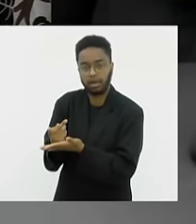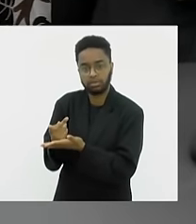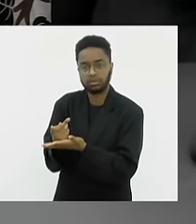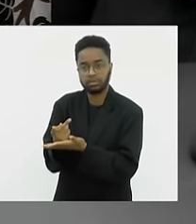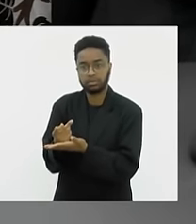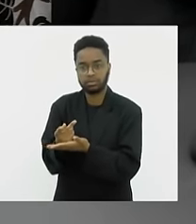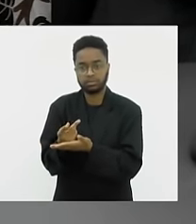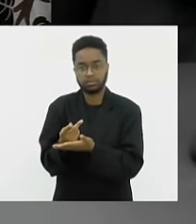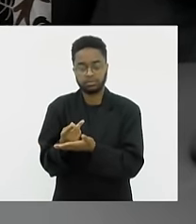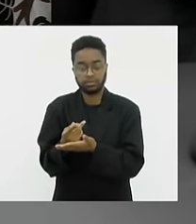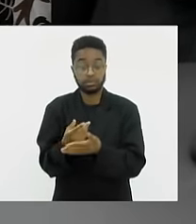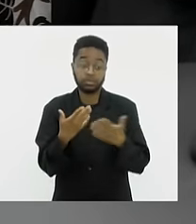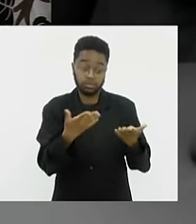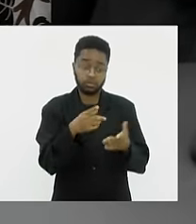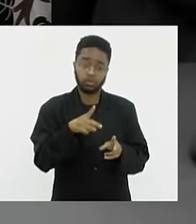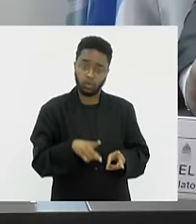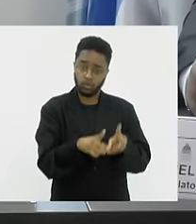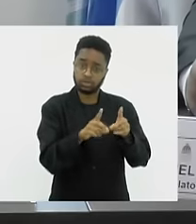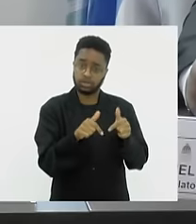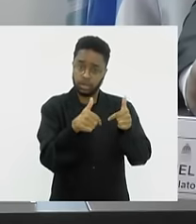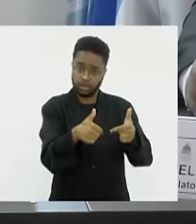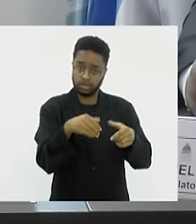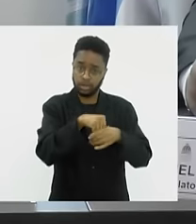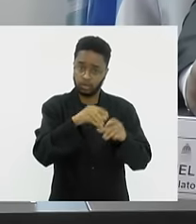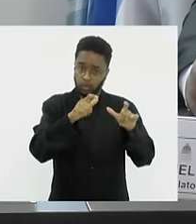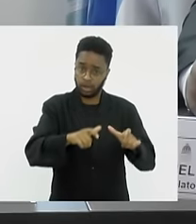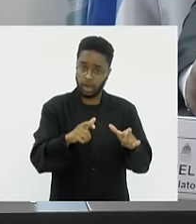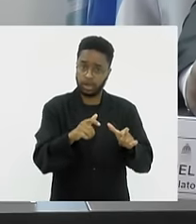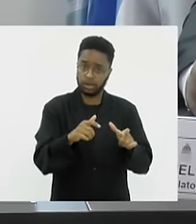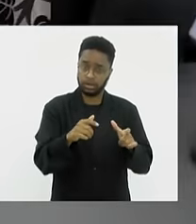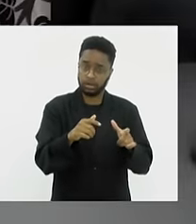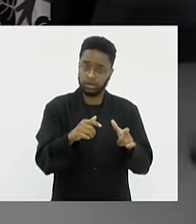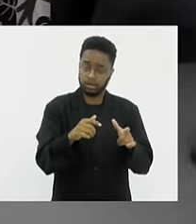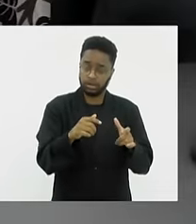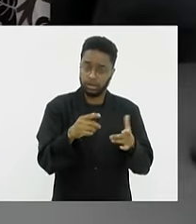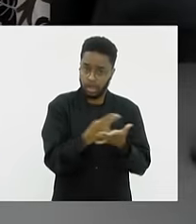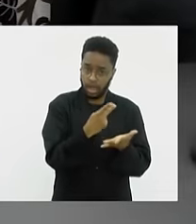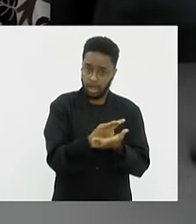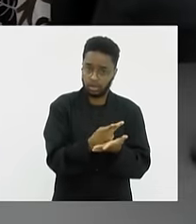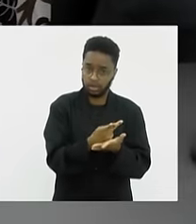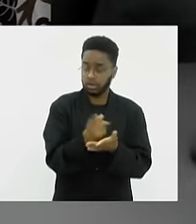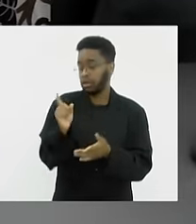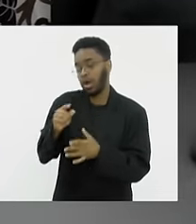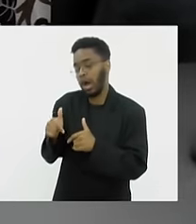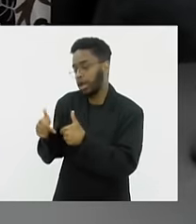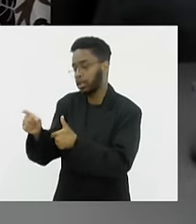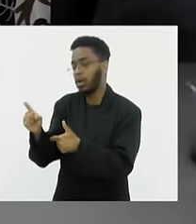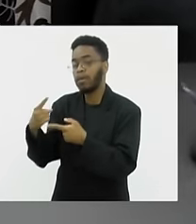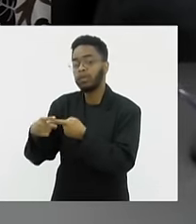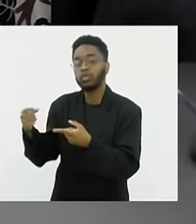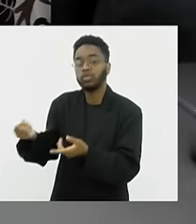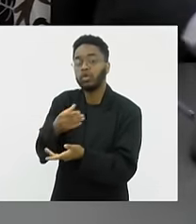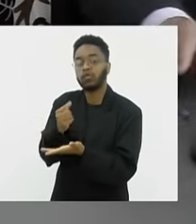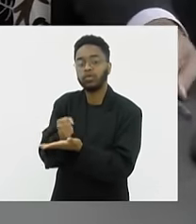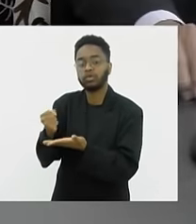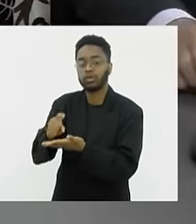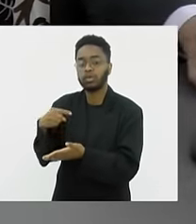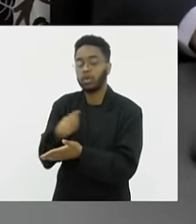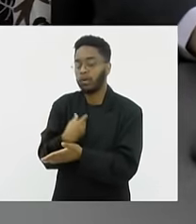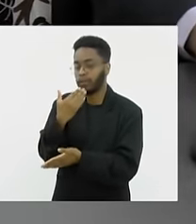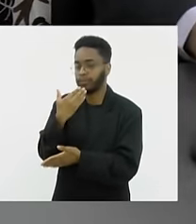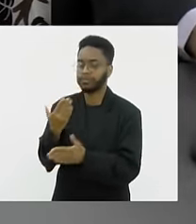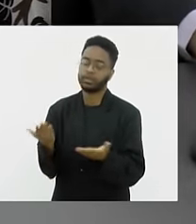como eu falei para o senhor. Então o senhor continua operando num depósito irregular? Não está operando, deputado. Está no novo contrato, nós estamos exigindo presidente, que